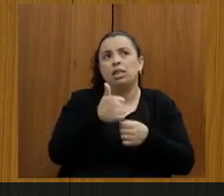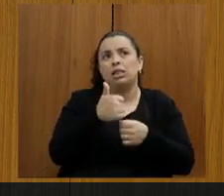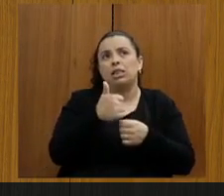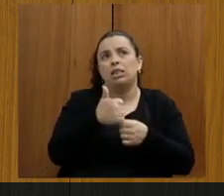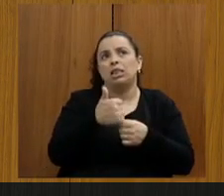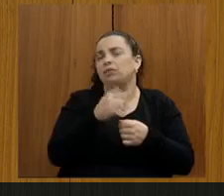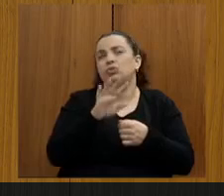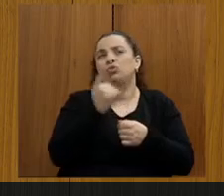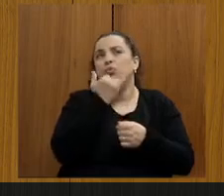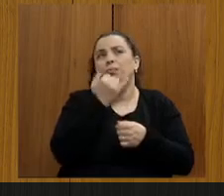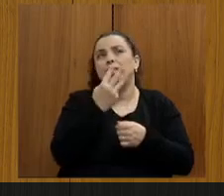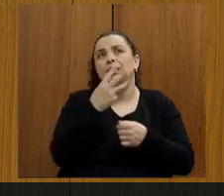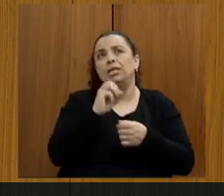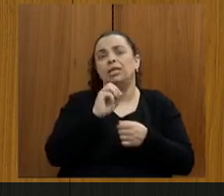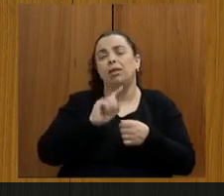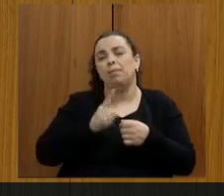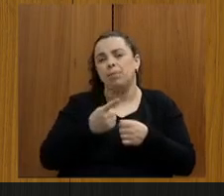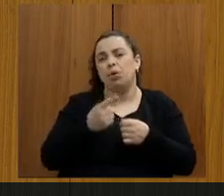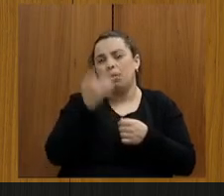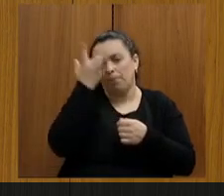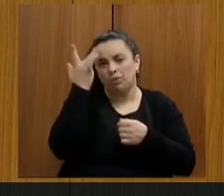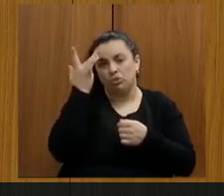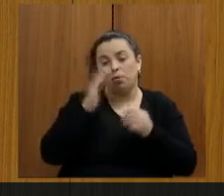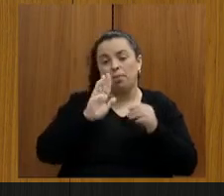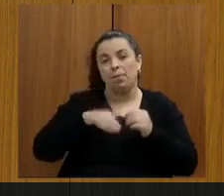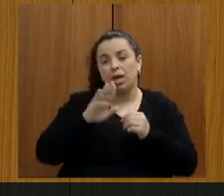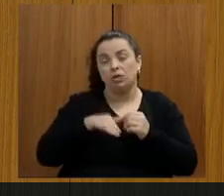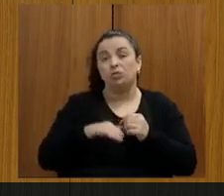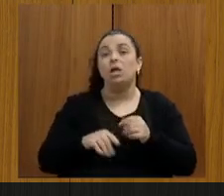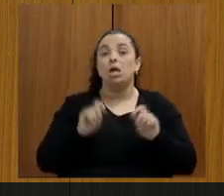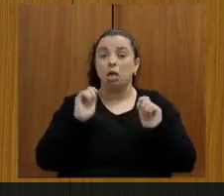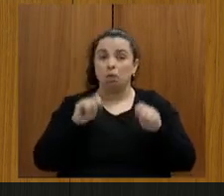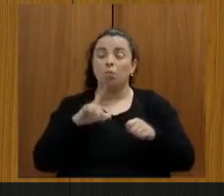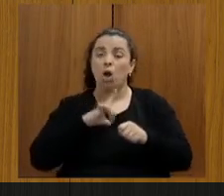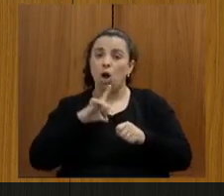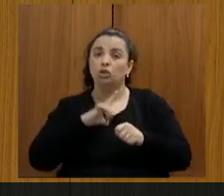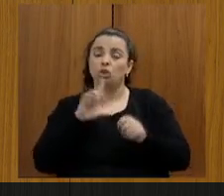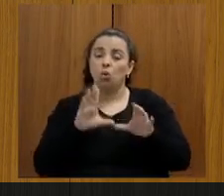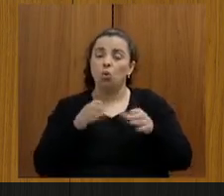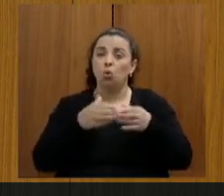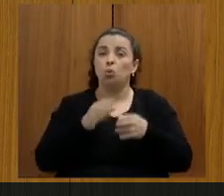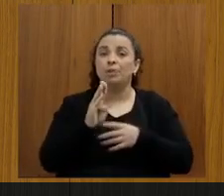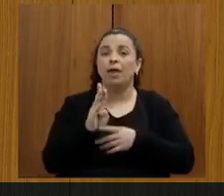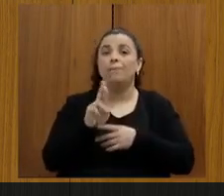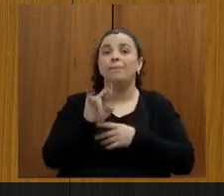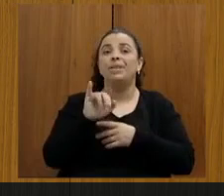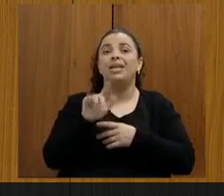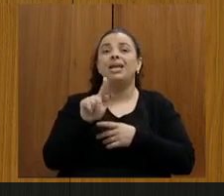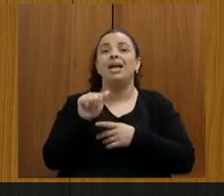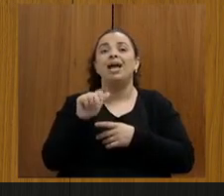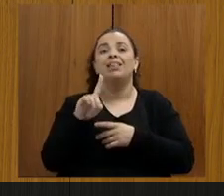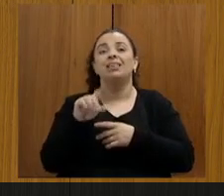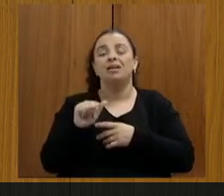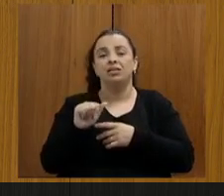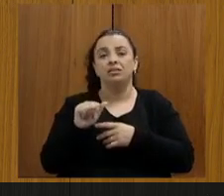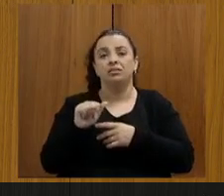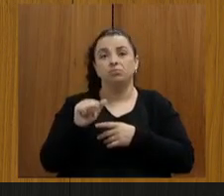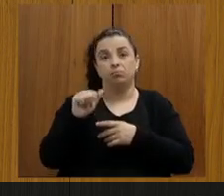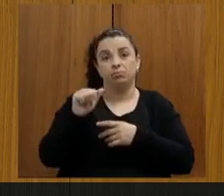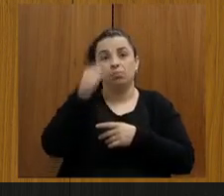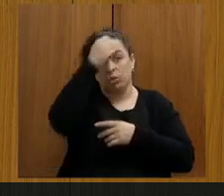Bombeiro Municipal essa brigada Municipal e nosso fomentamos isso nós podemos levar